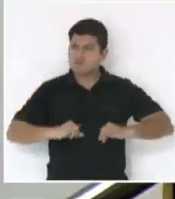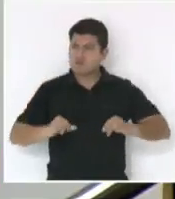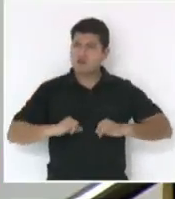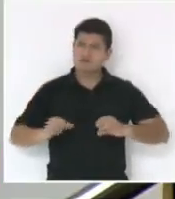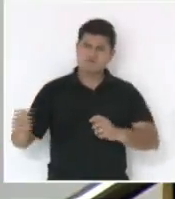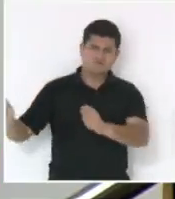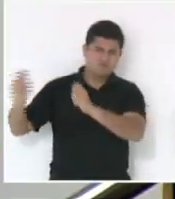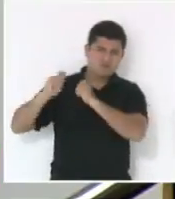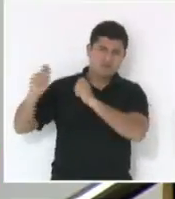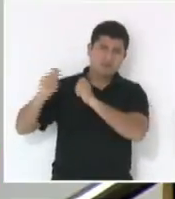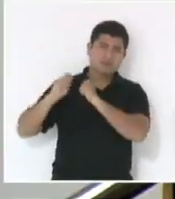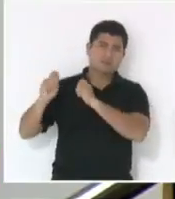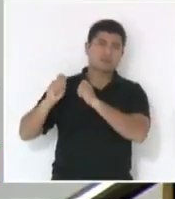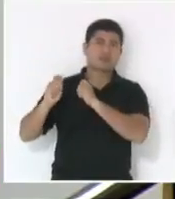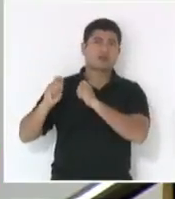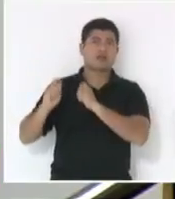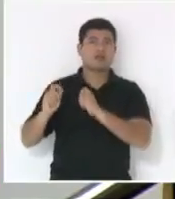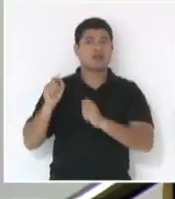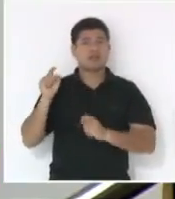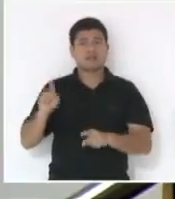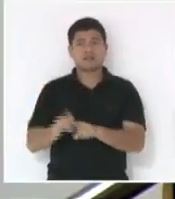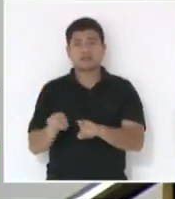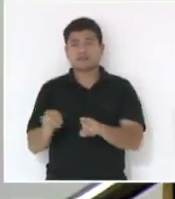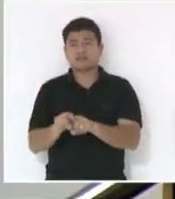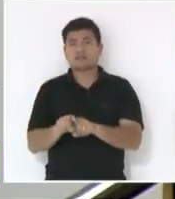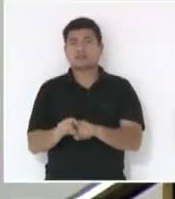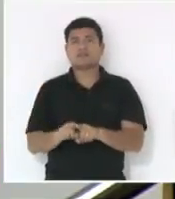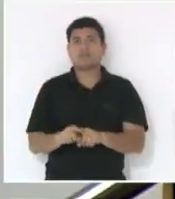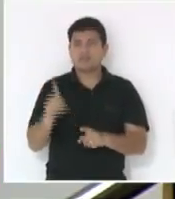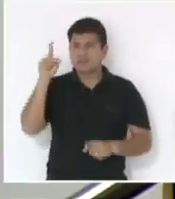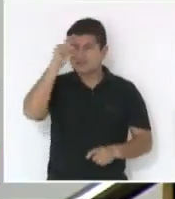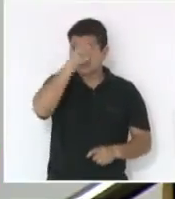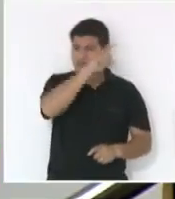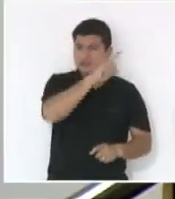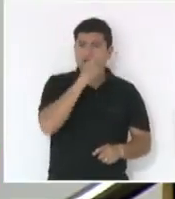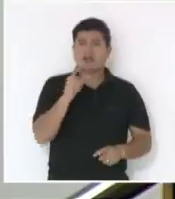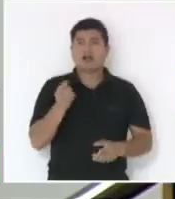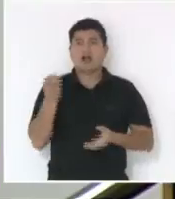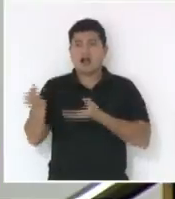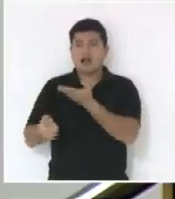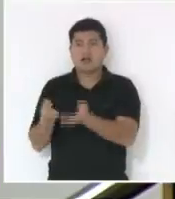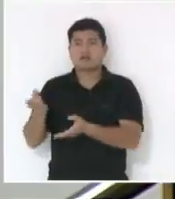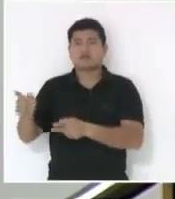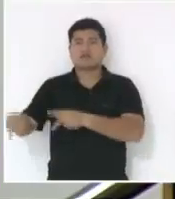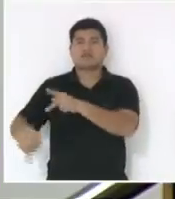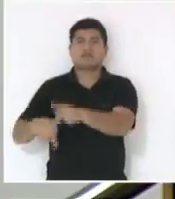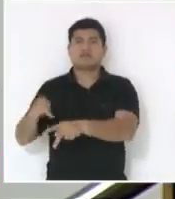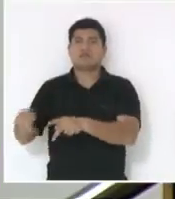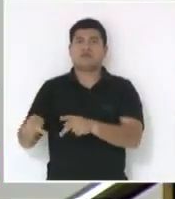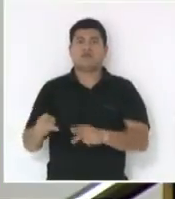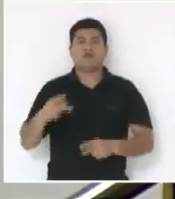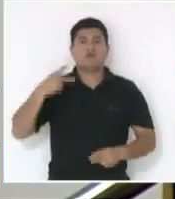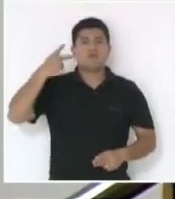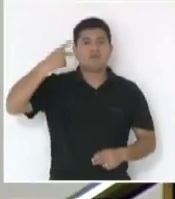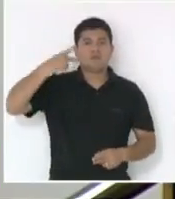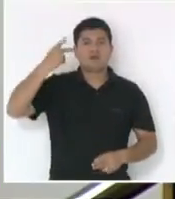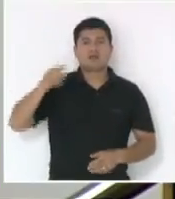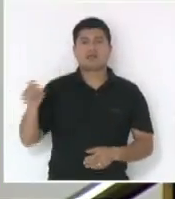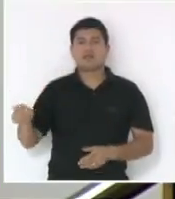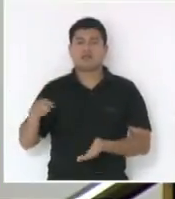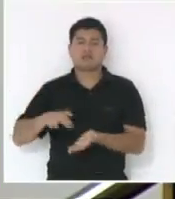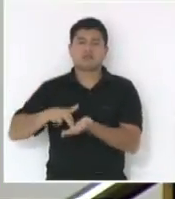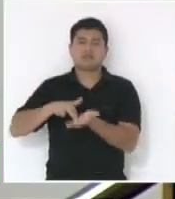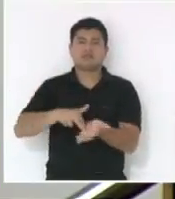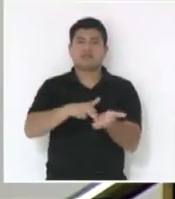o quanto ele vai ter dificuldades em atender a população. Os vereadores de Navegantes, A Câmara de Vereadores